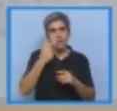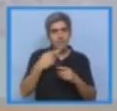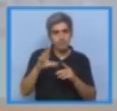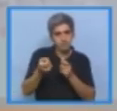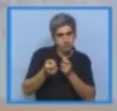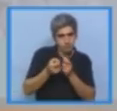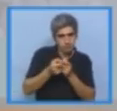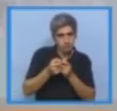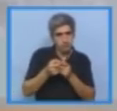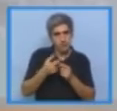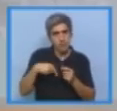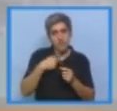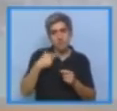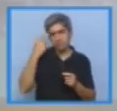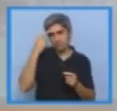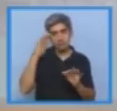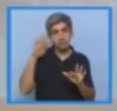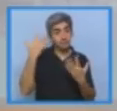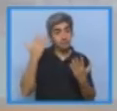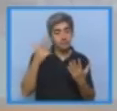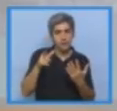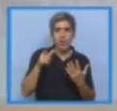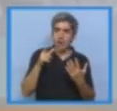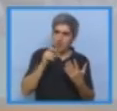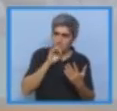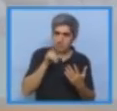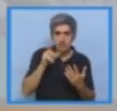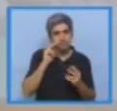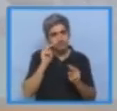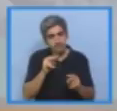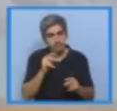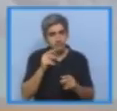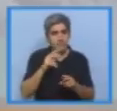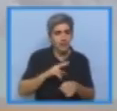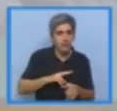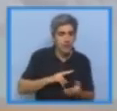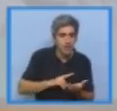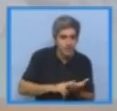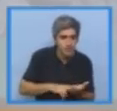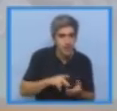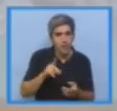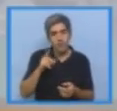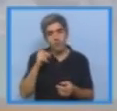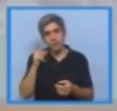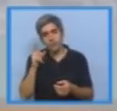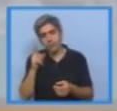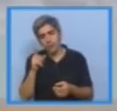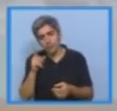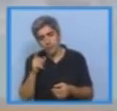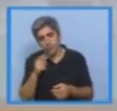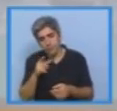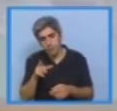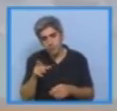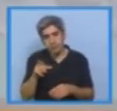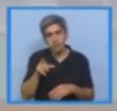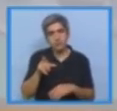aquilo que julgaríamos e, sobretudo, temos que saber compreender as suas razões e partir do princípio que